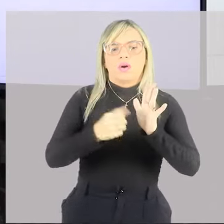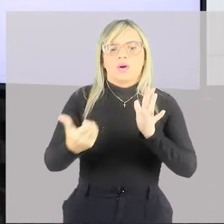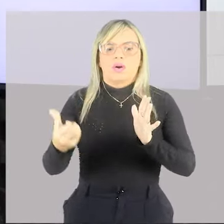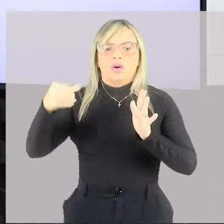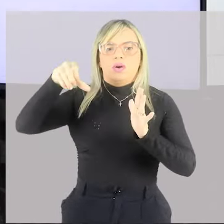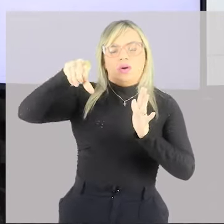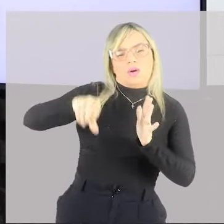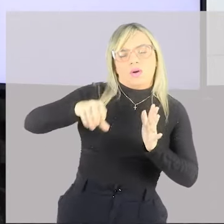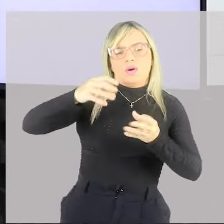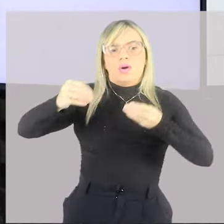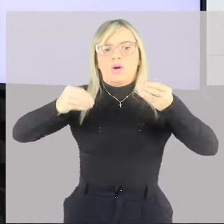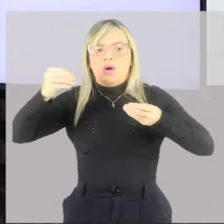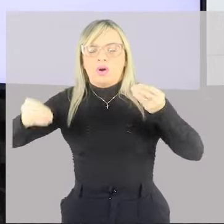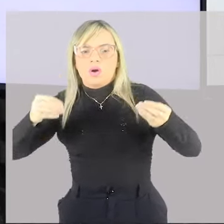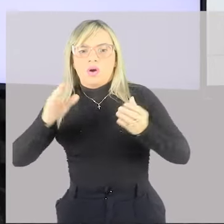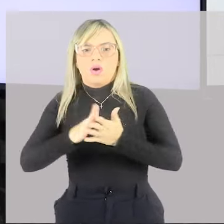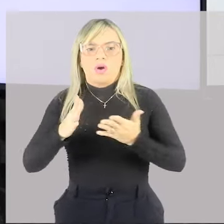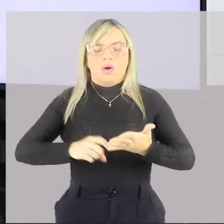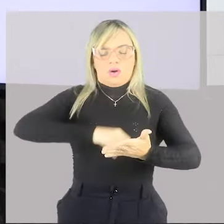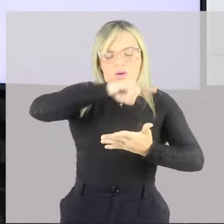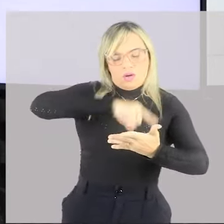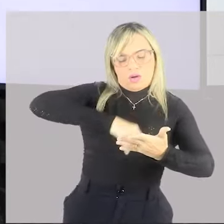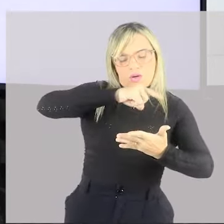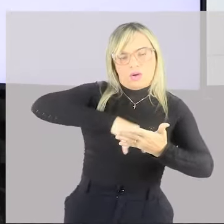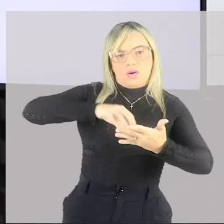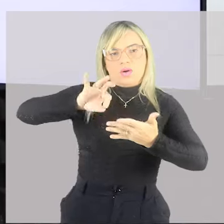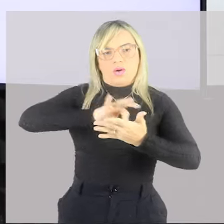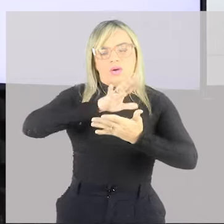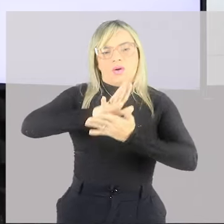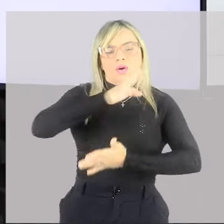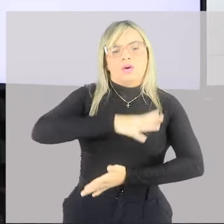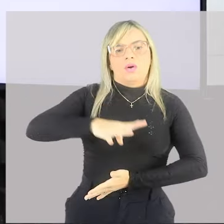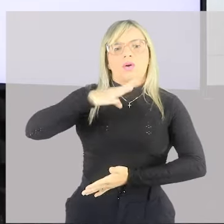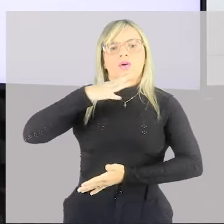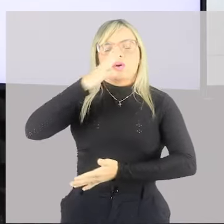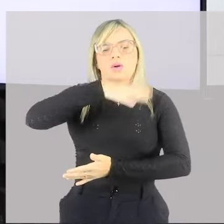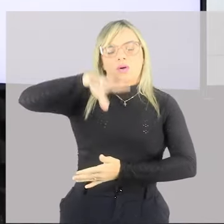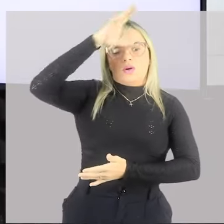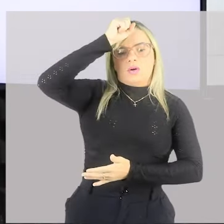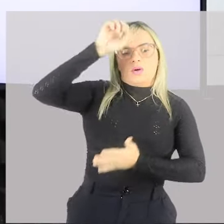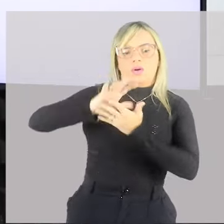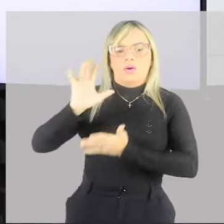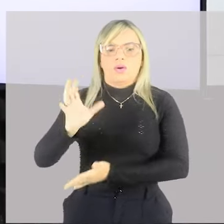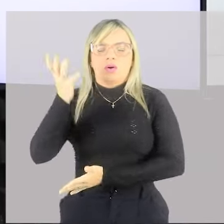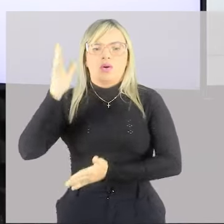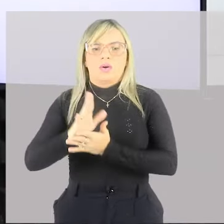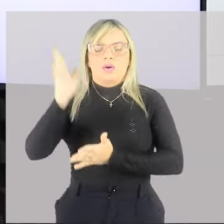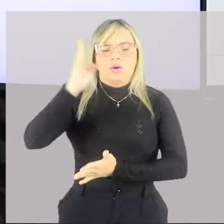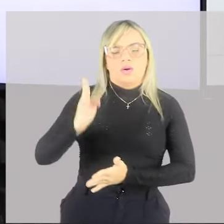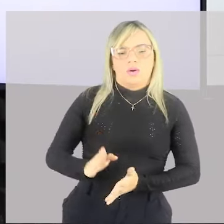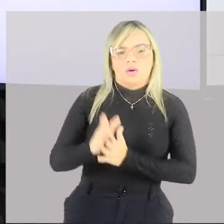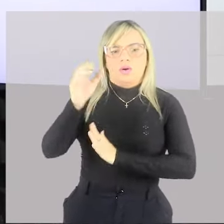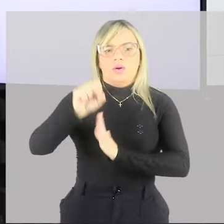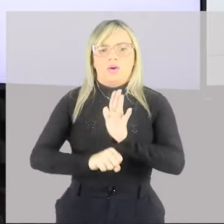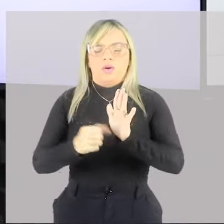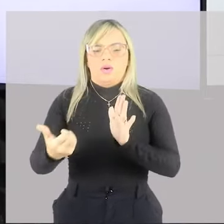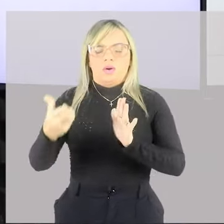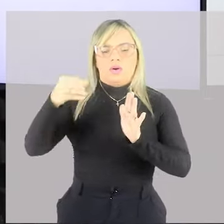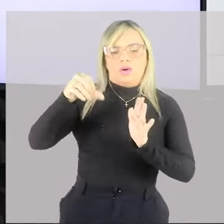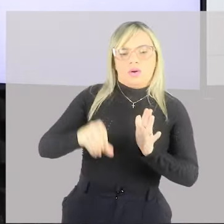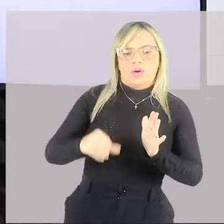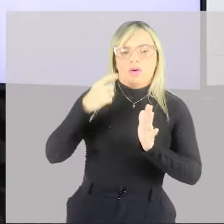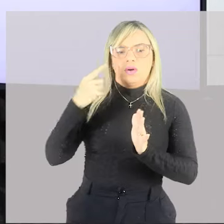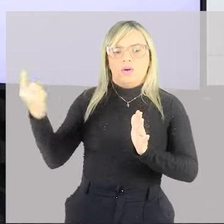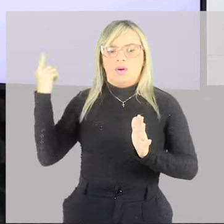uma forma de você documentar registrar ar e conhecer parte do que aconteceu no Brasil no século XIX então na